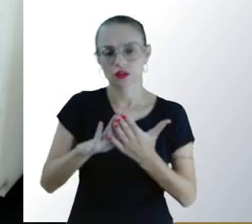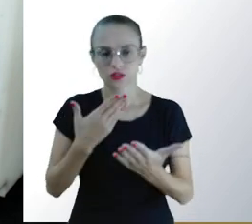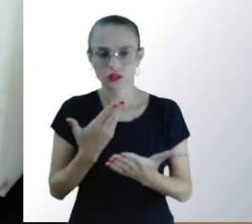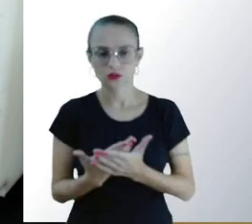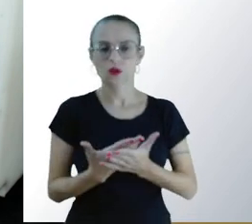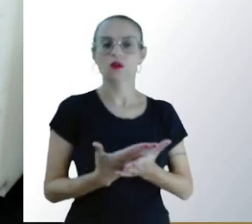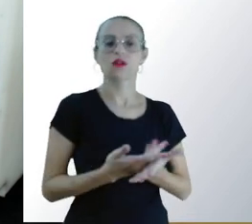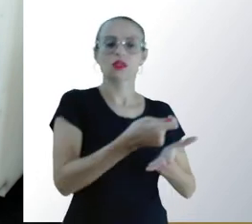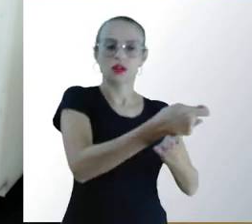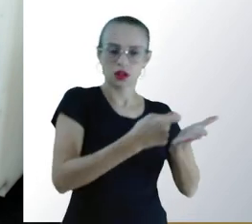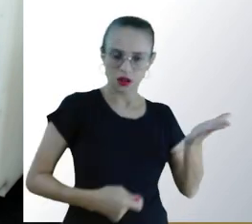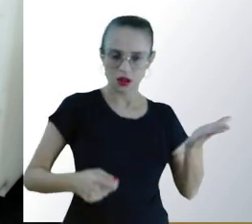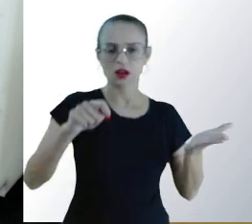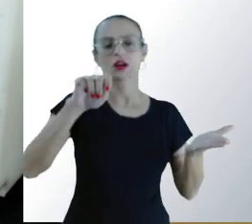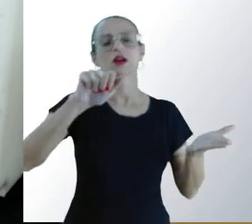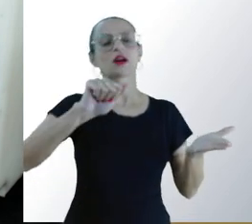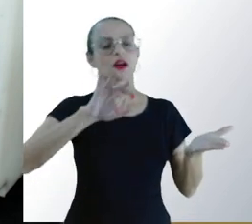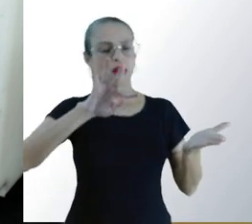uma ata,